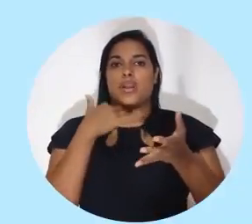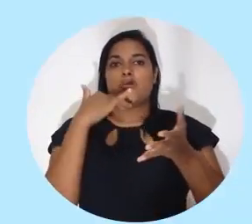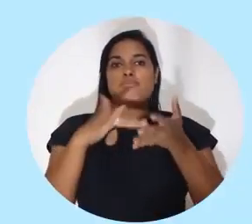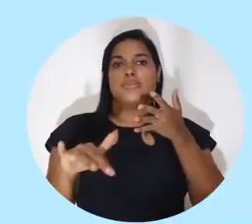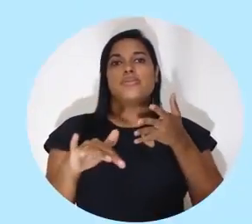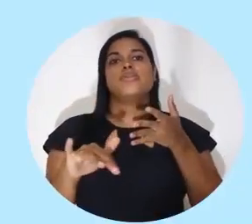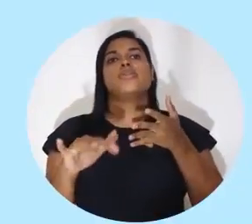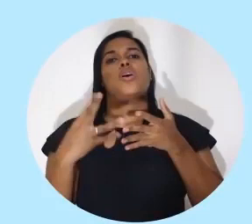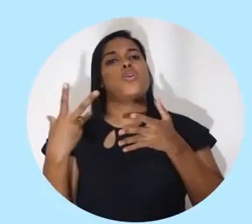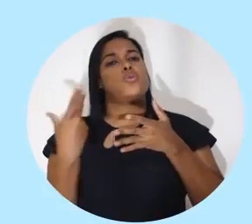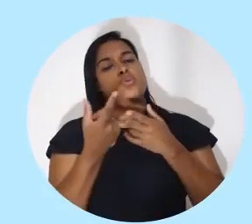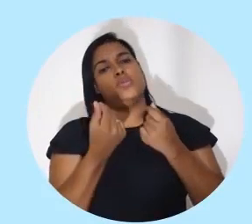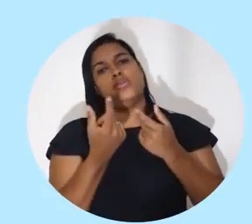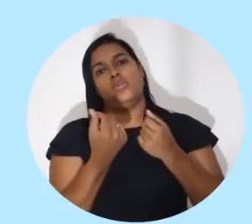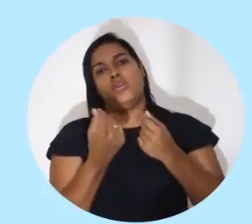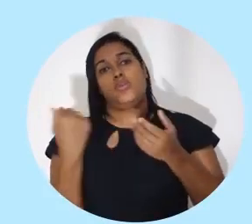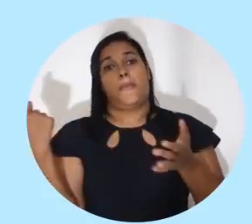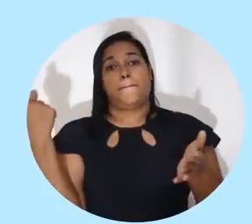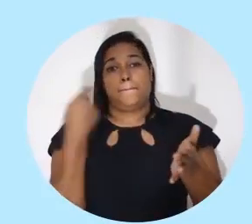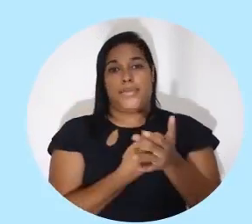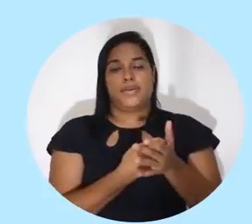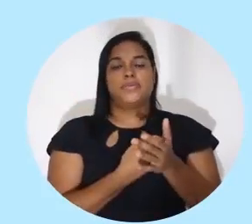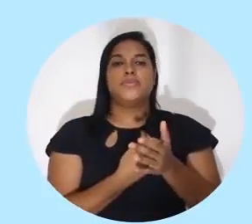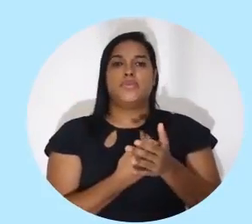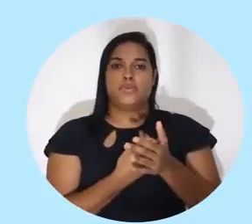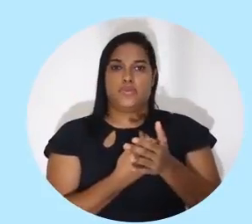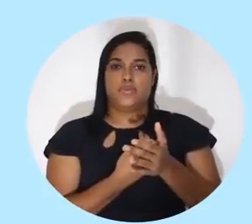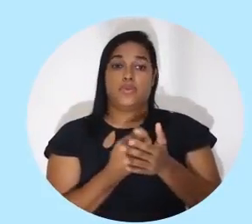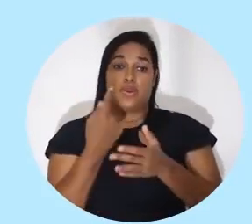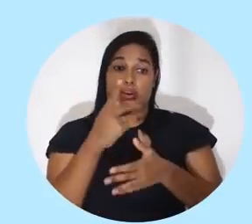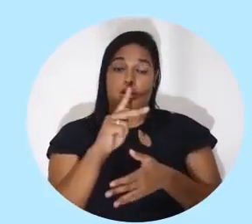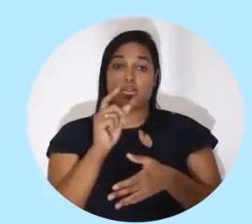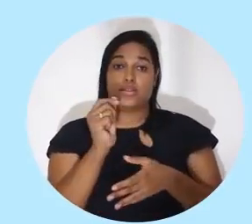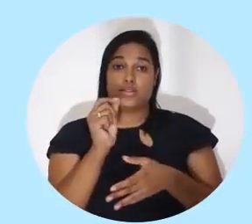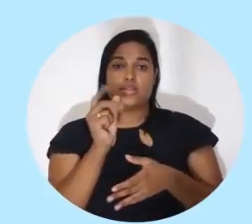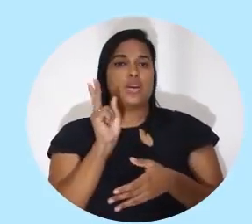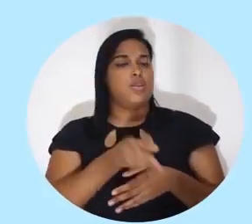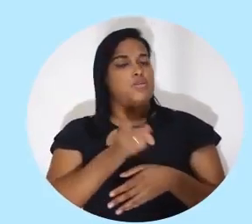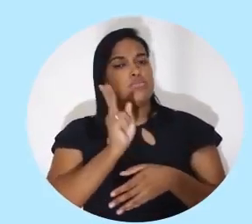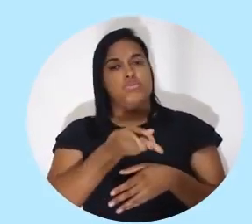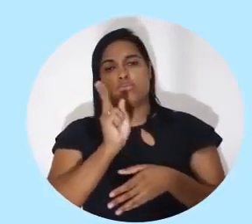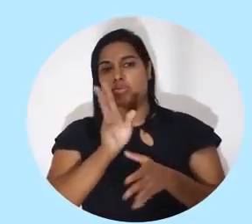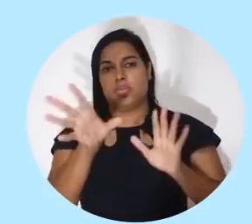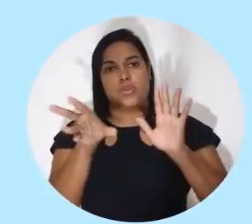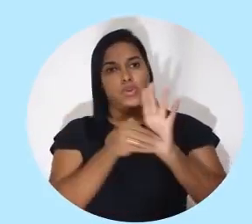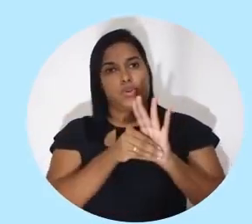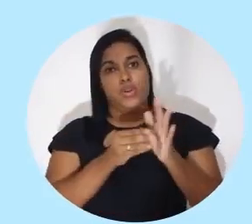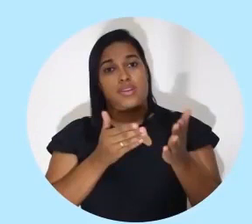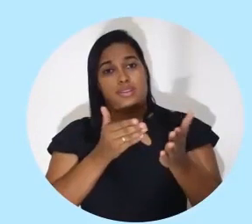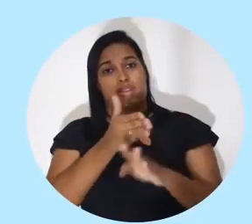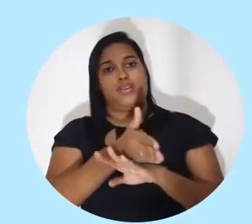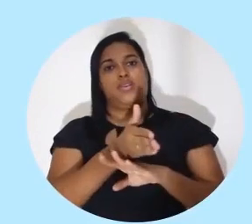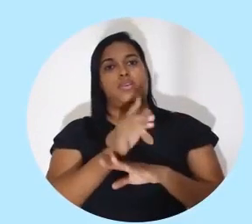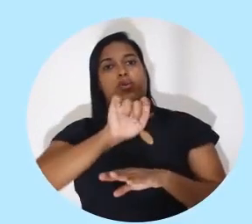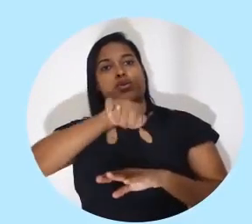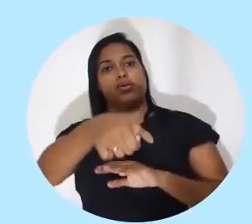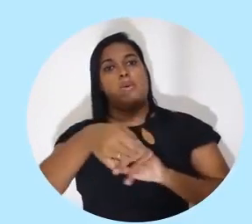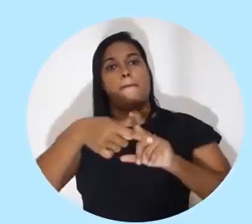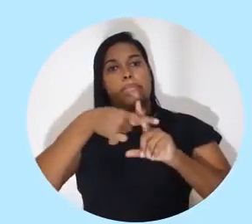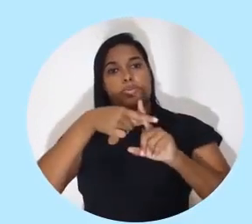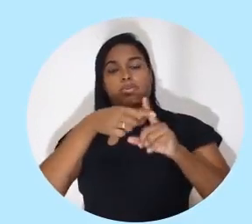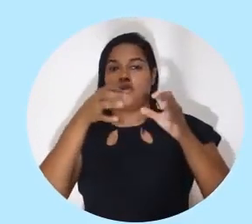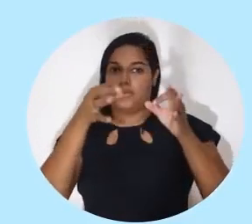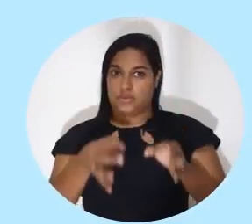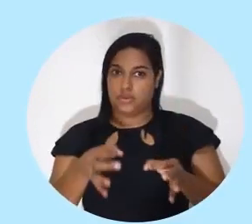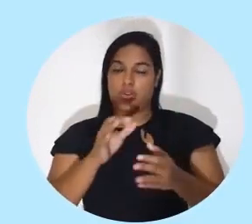envia as divisas, o dinheiro como pagamento pela compra. Esse dinheiro é sempre colocado na entrada com um sinal positivo,